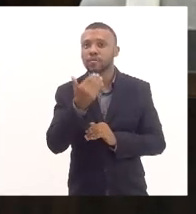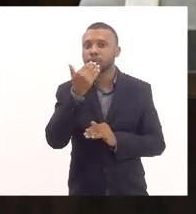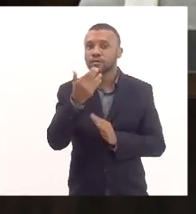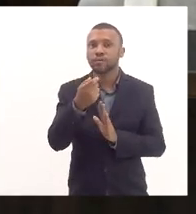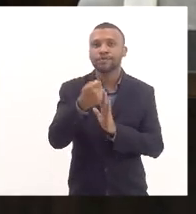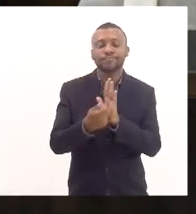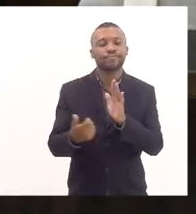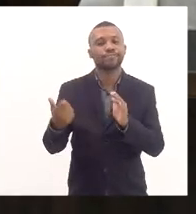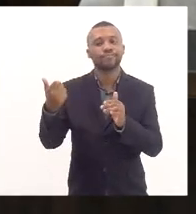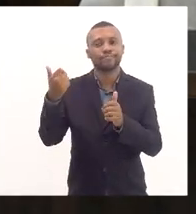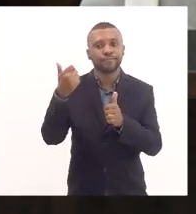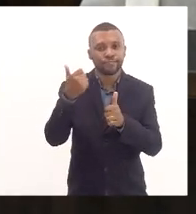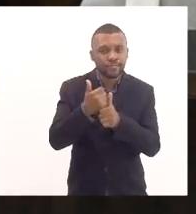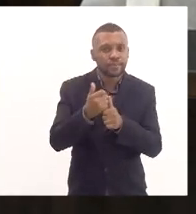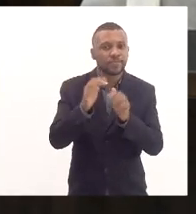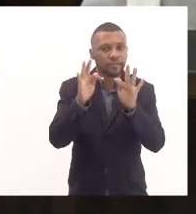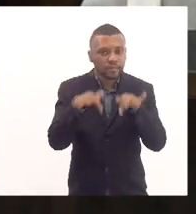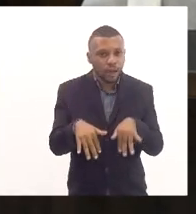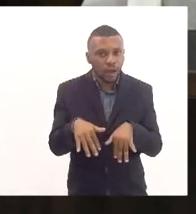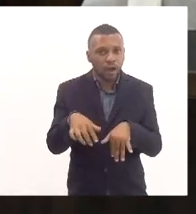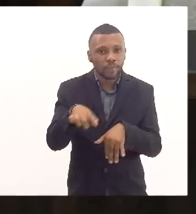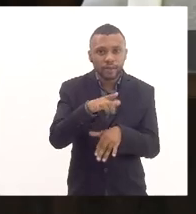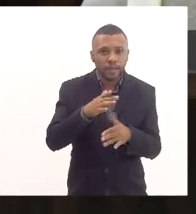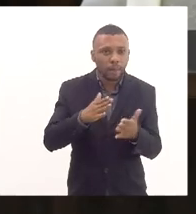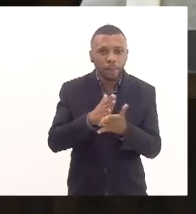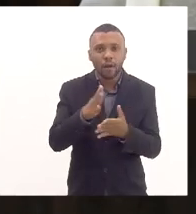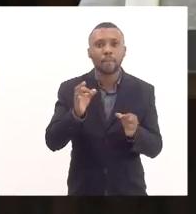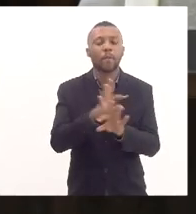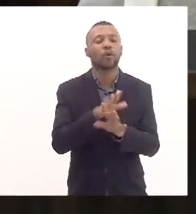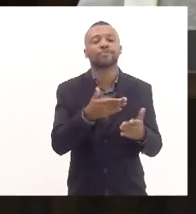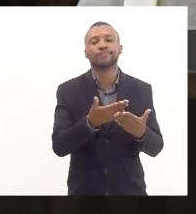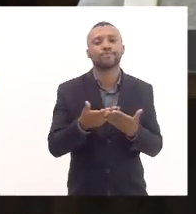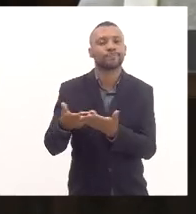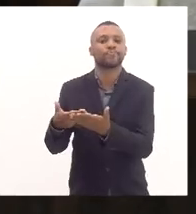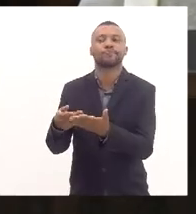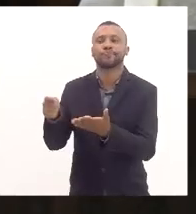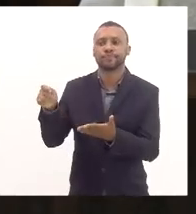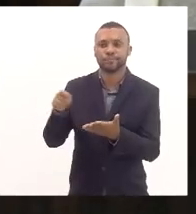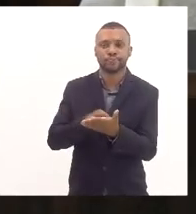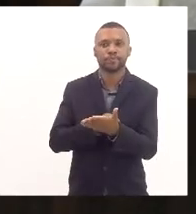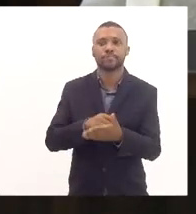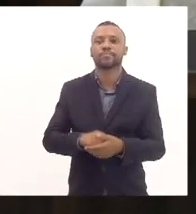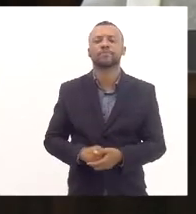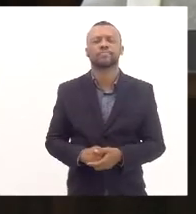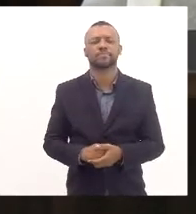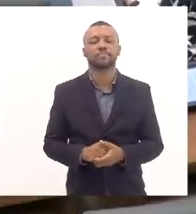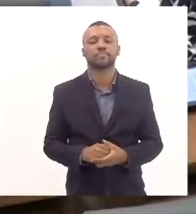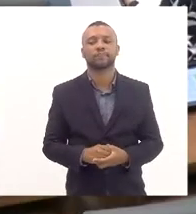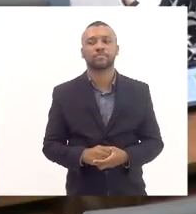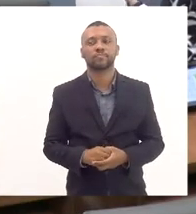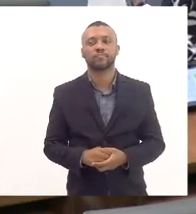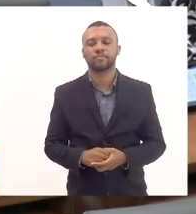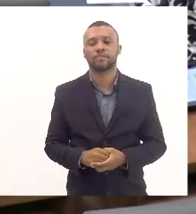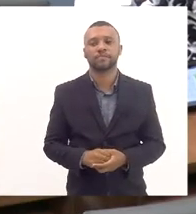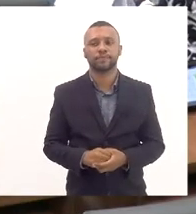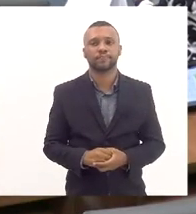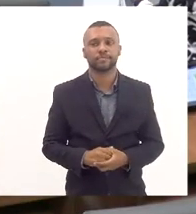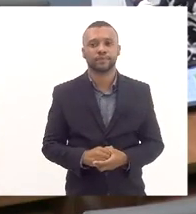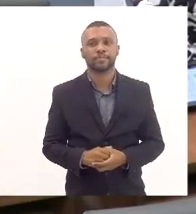forma final de redação que a presença de férias e os que aprovam permanente para mim tomar aprovado vai autógrafo 1